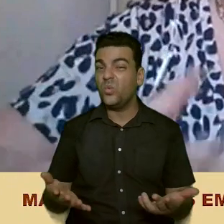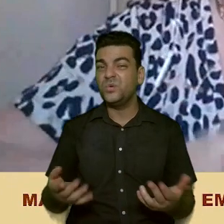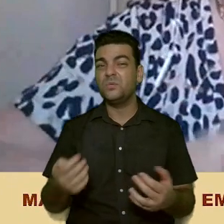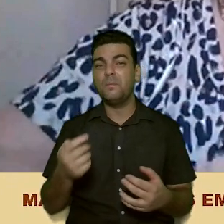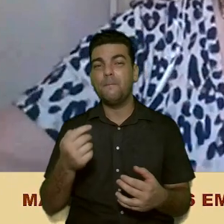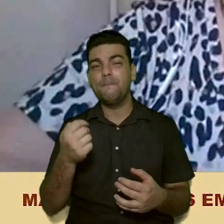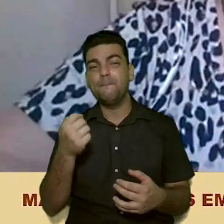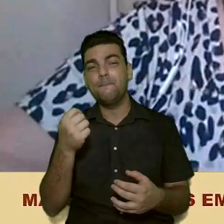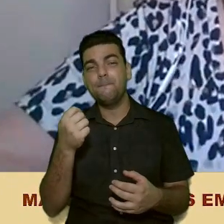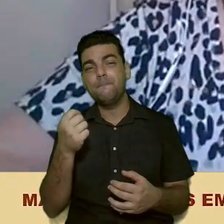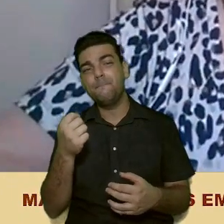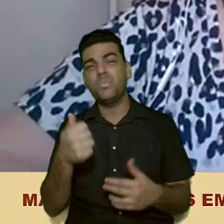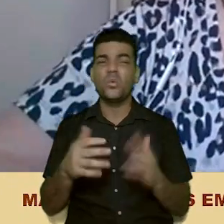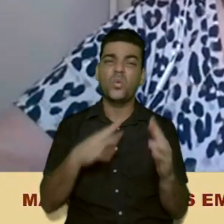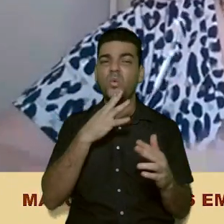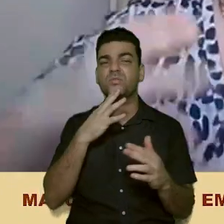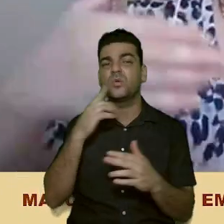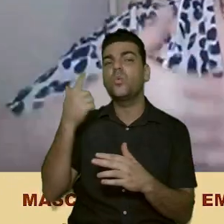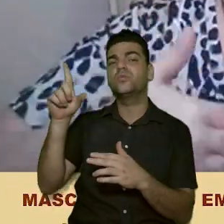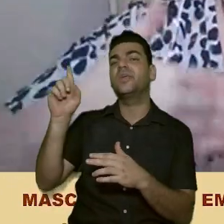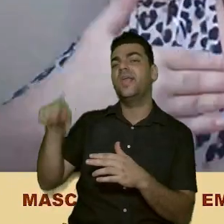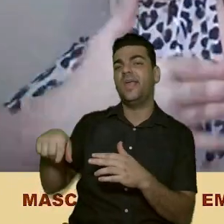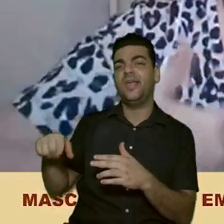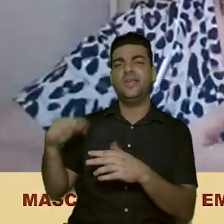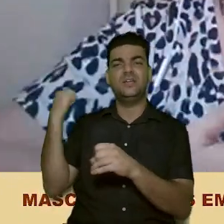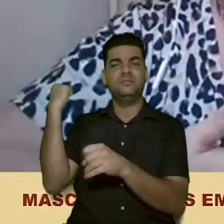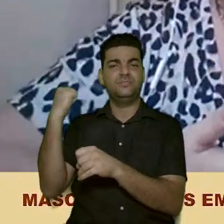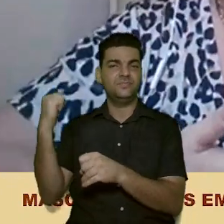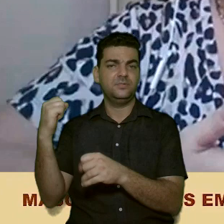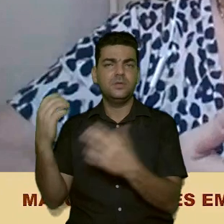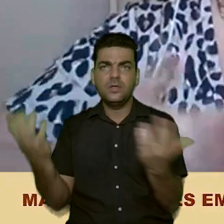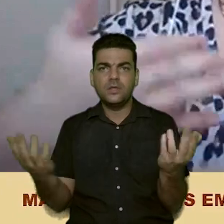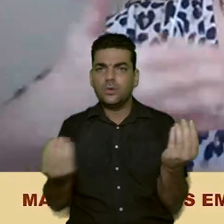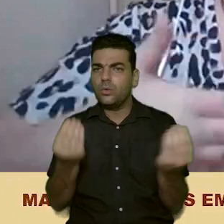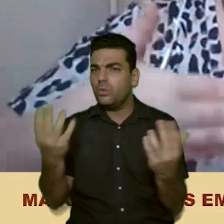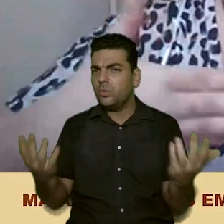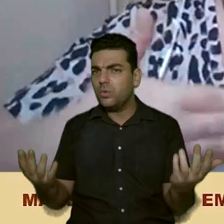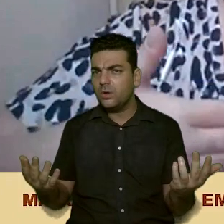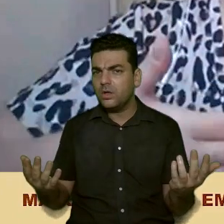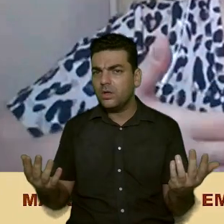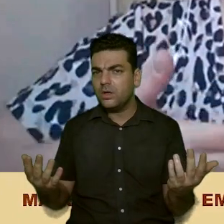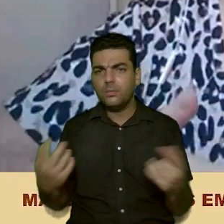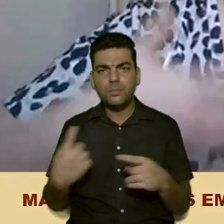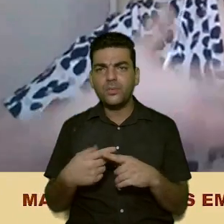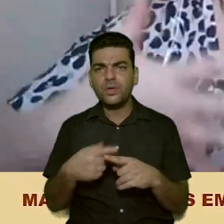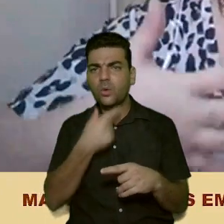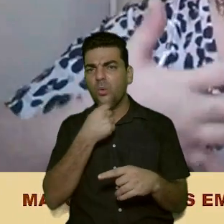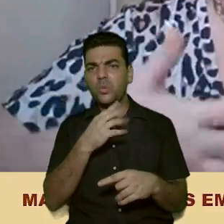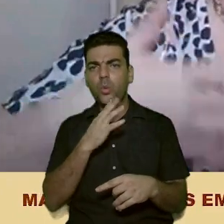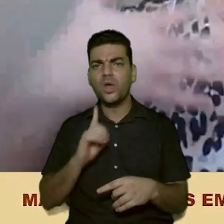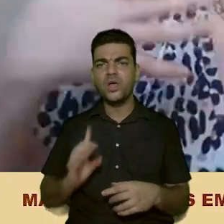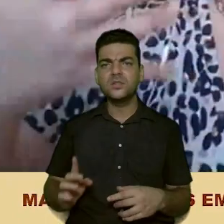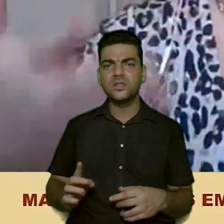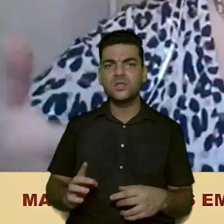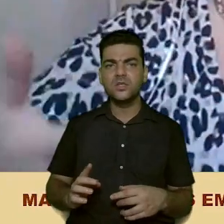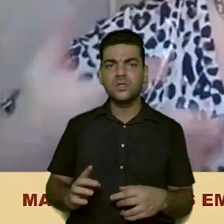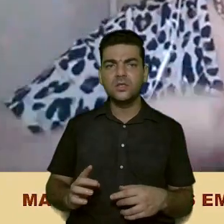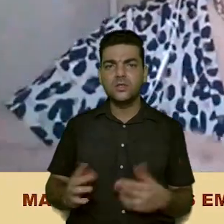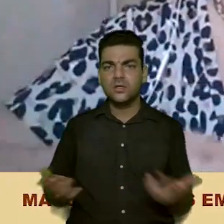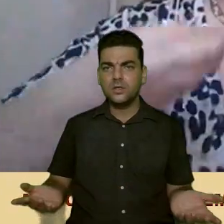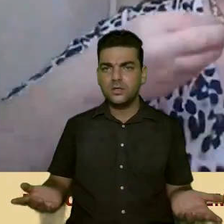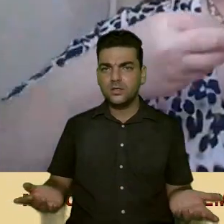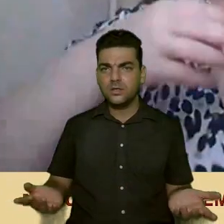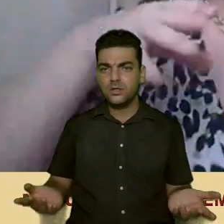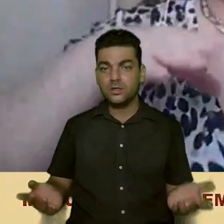que são agressores. Essa conta não fecha, né? Essa conta não bate. Existe sim um pacto, aí